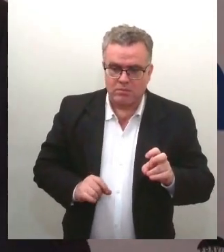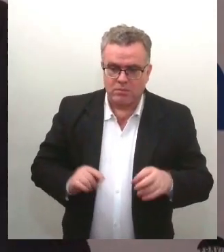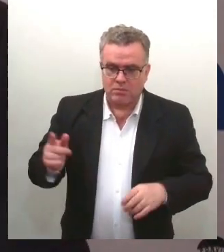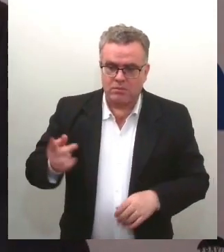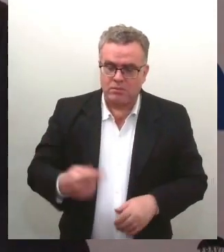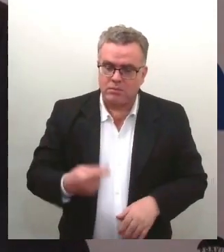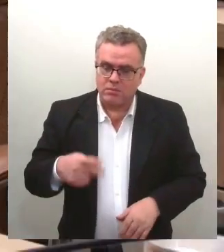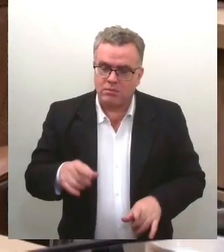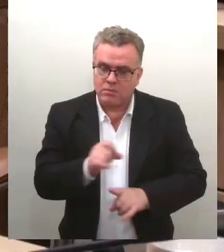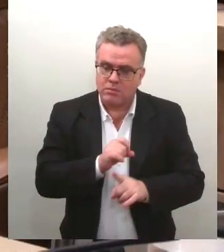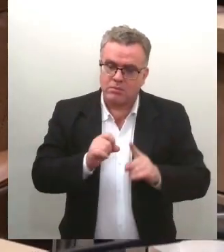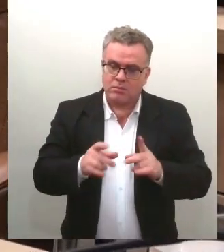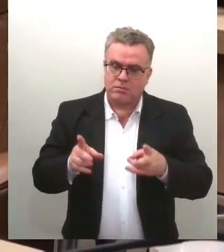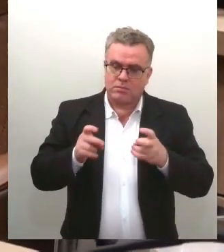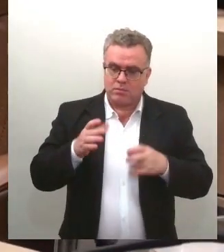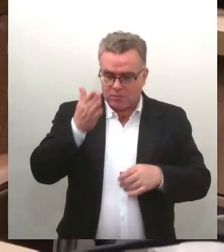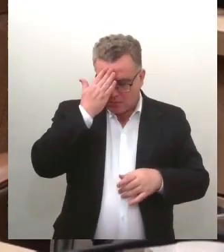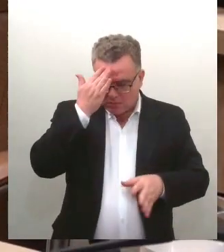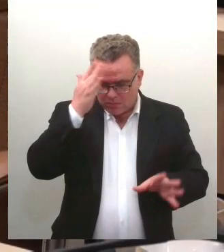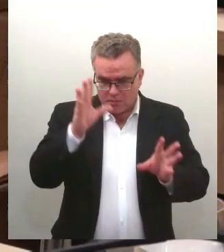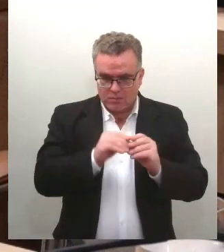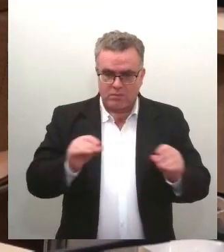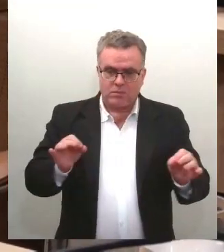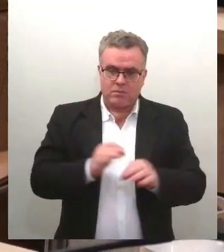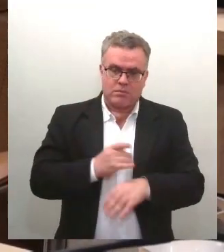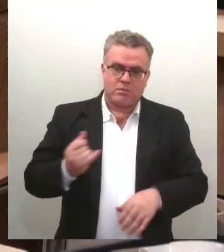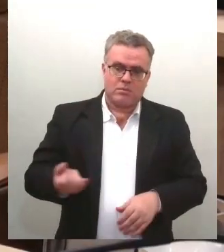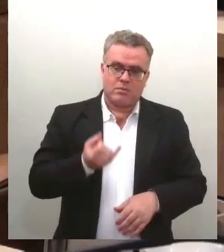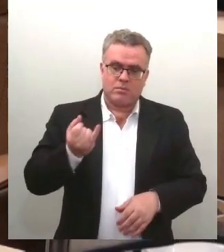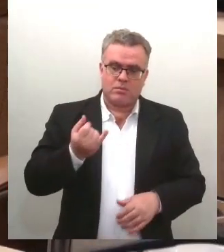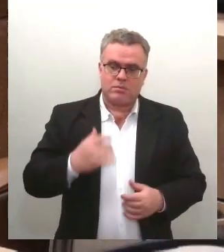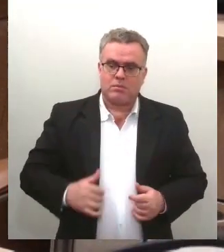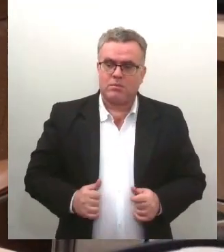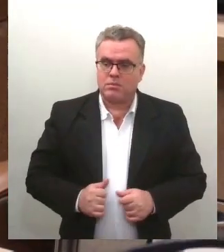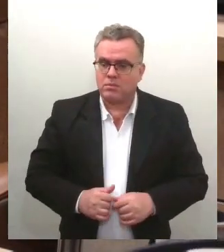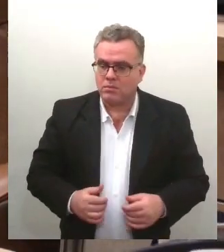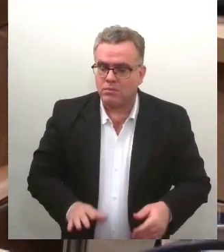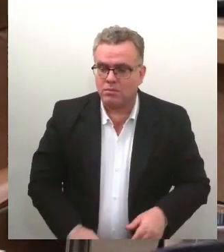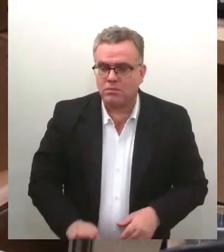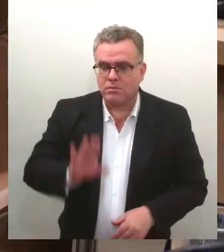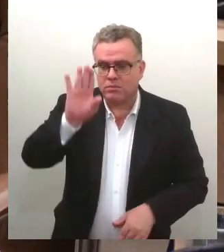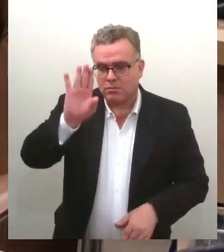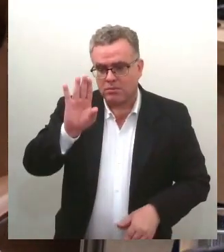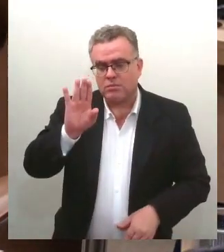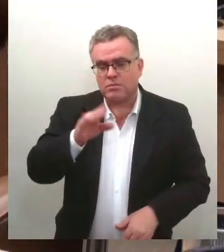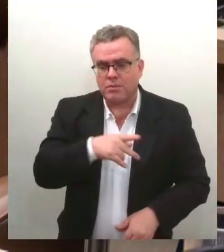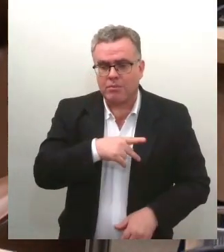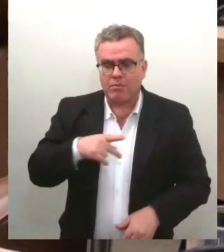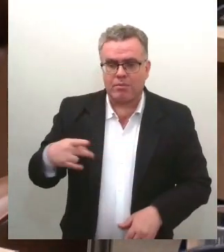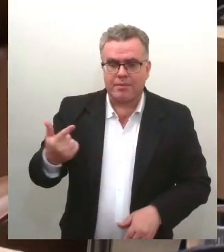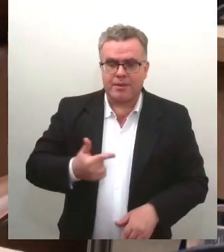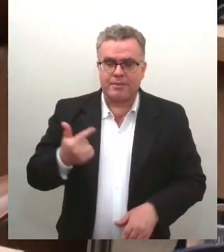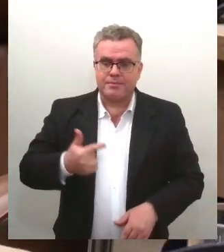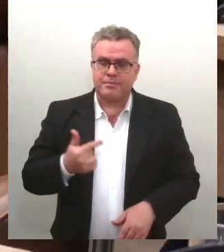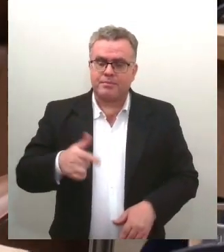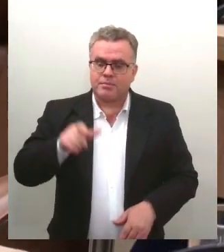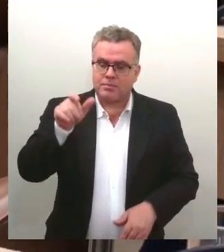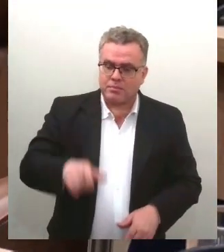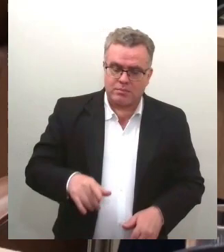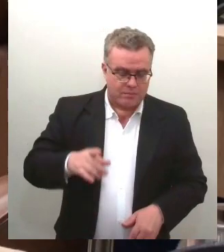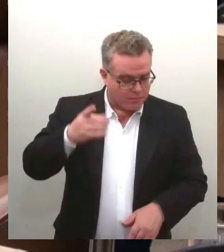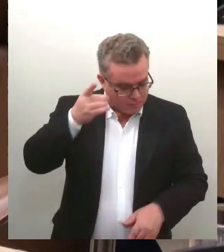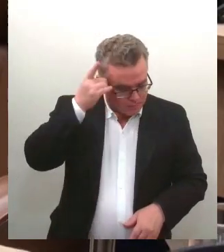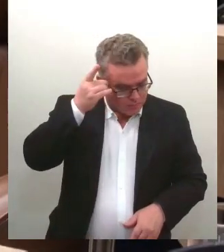que seja o autismo. Usando a questão de ordem, o vice-presidente da Alesi, o deputado estadual Garibaldi Mendonça, registrou a morte